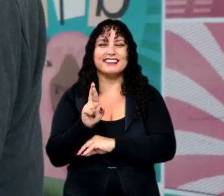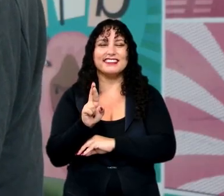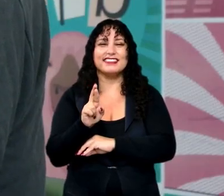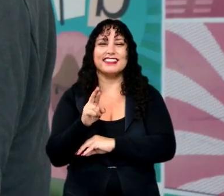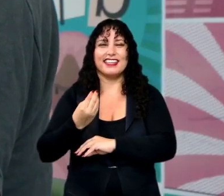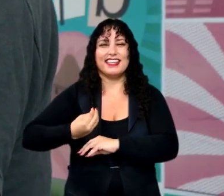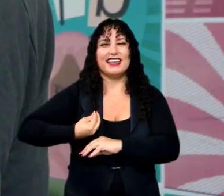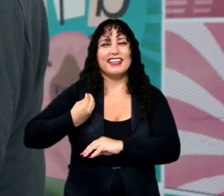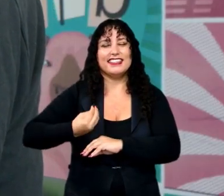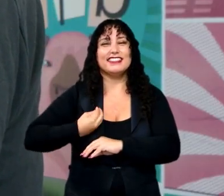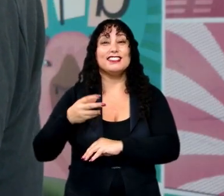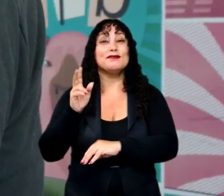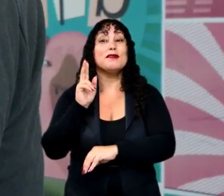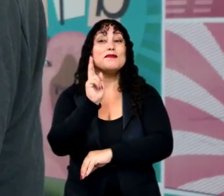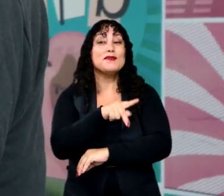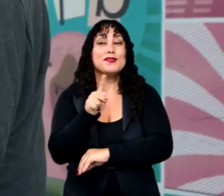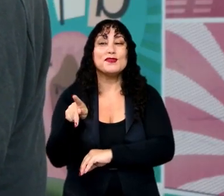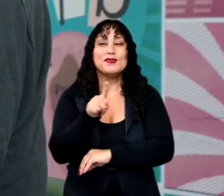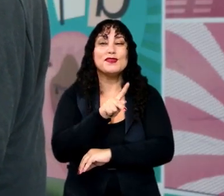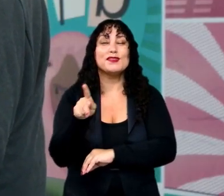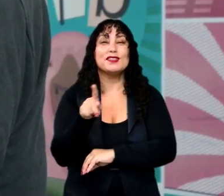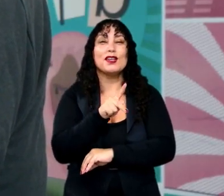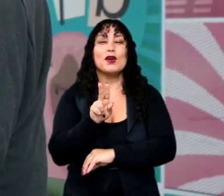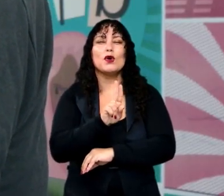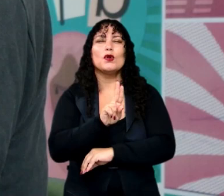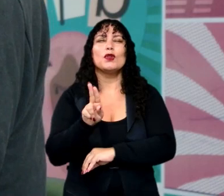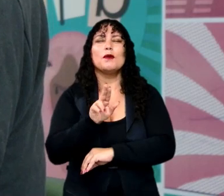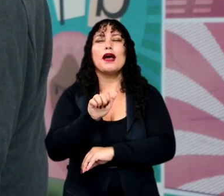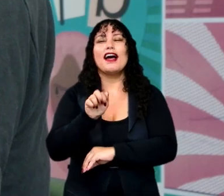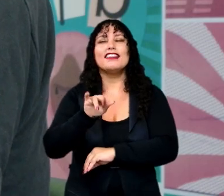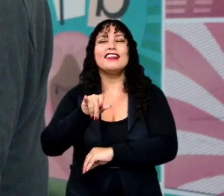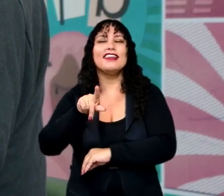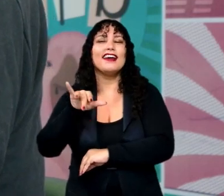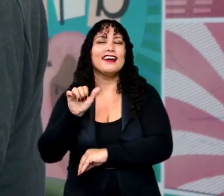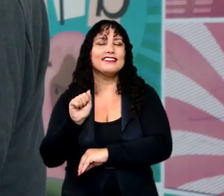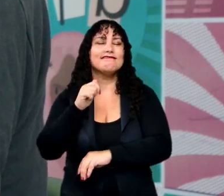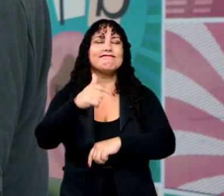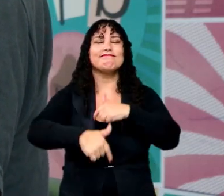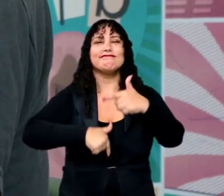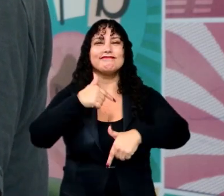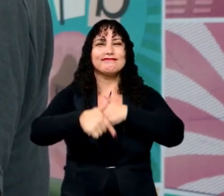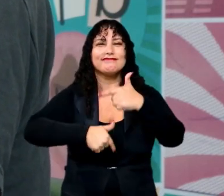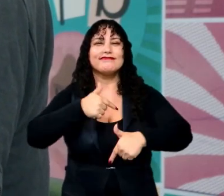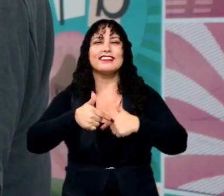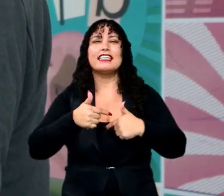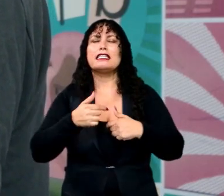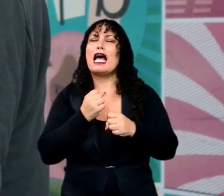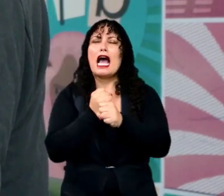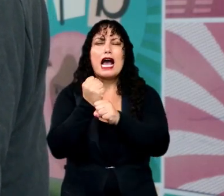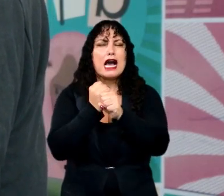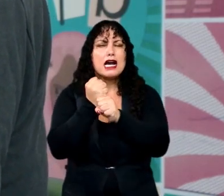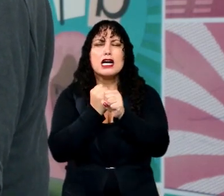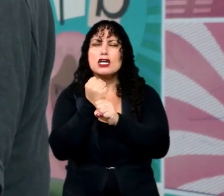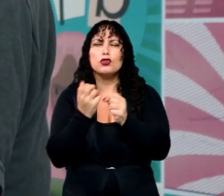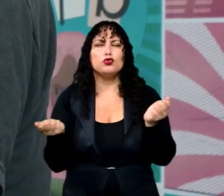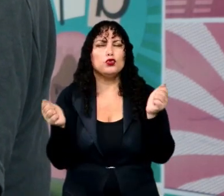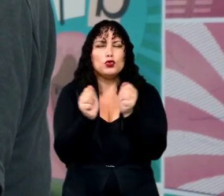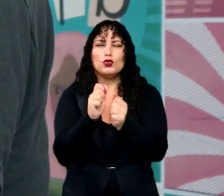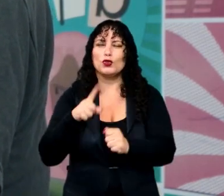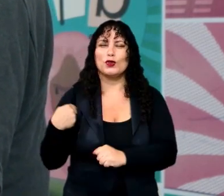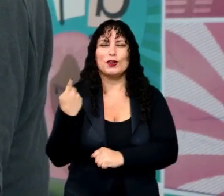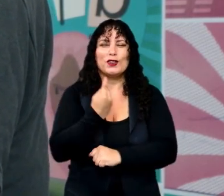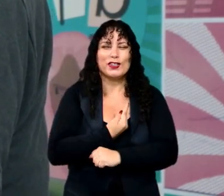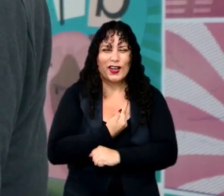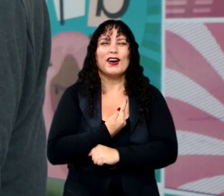uma pedagoga Ah vou falar o nome dela aqui Adriana é muito atuante ela que tá todos esses anos com a gente tá